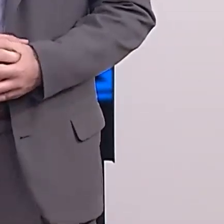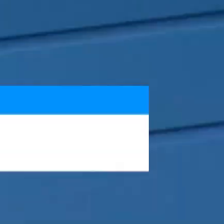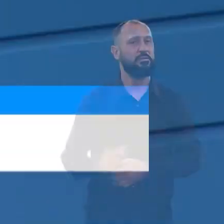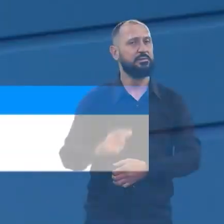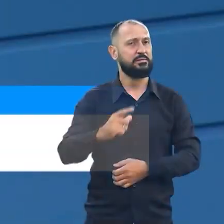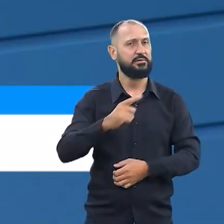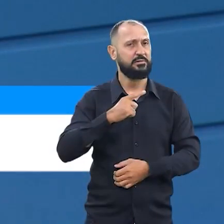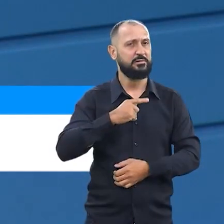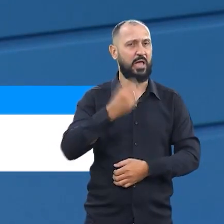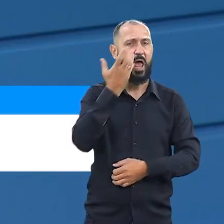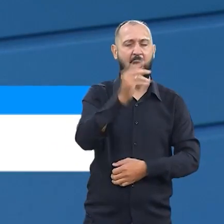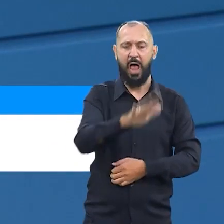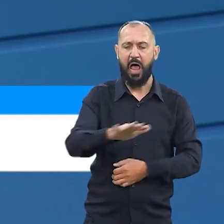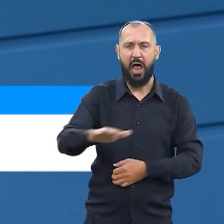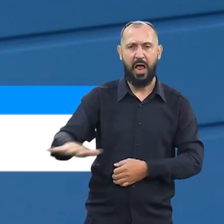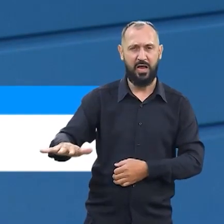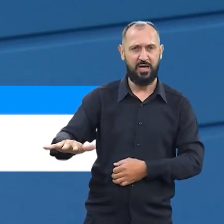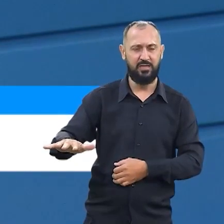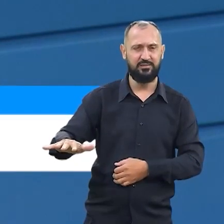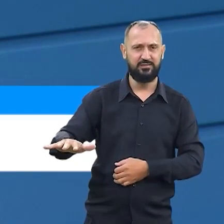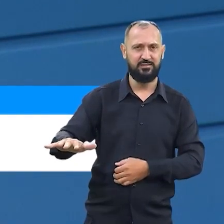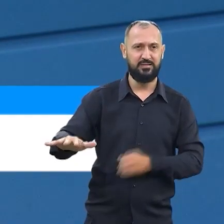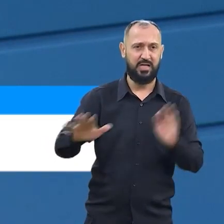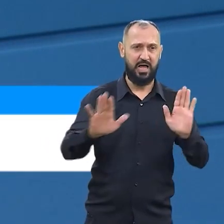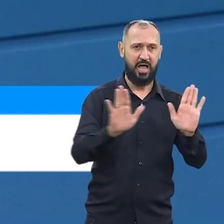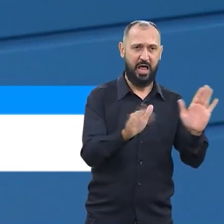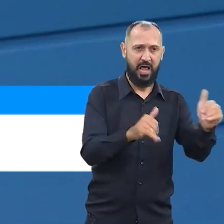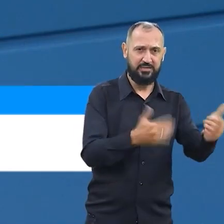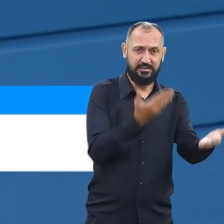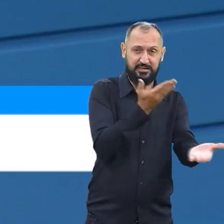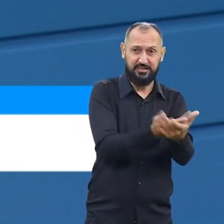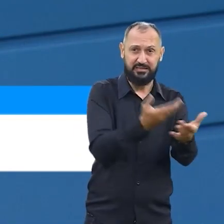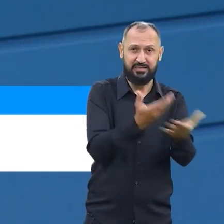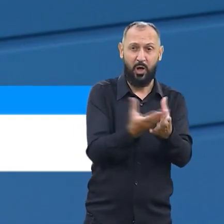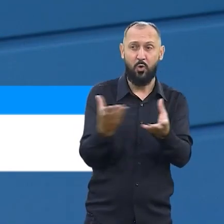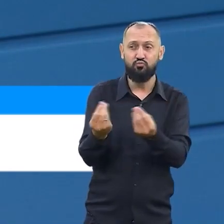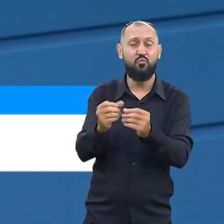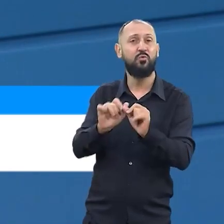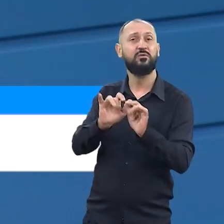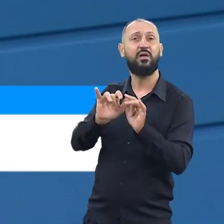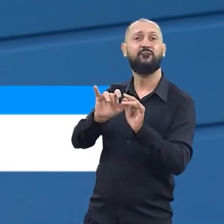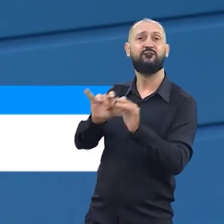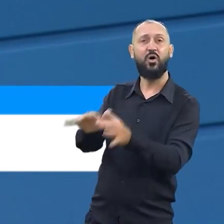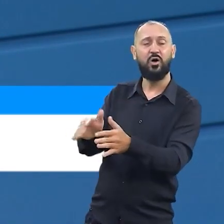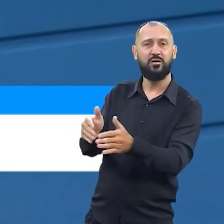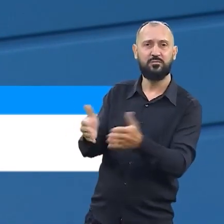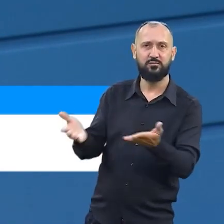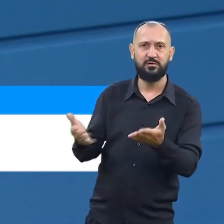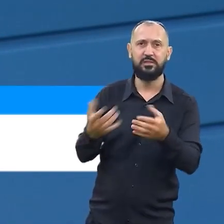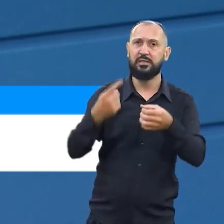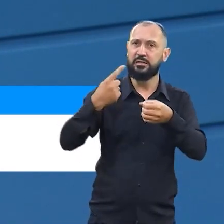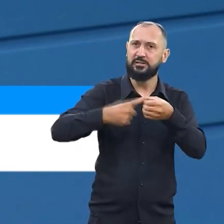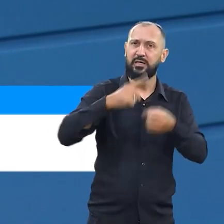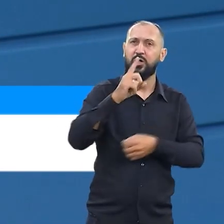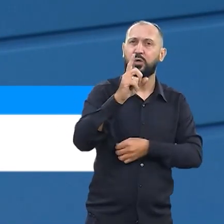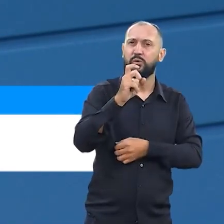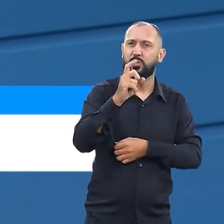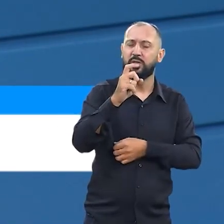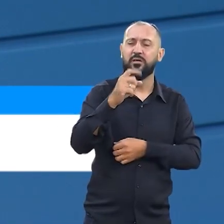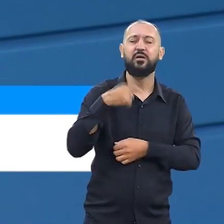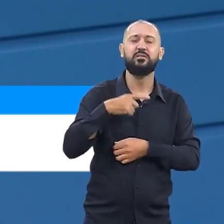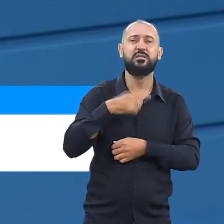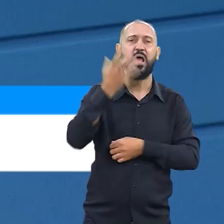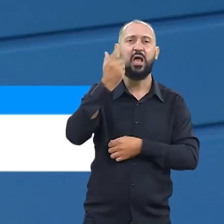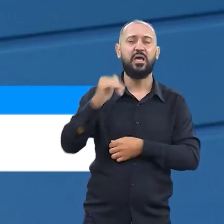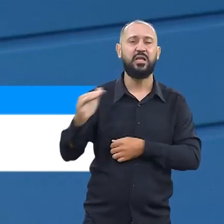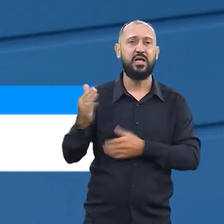vaga. Nós temos muitas crianças fora da sala de aula. E um problema mais grave está em Dourados, que é uma das